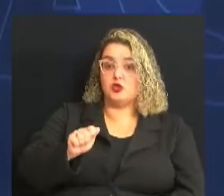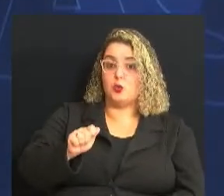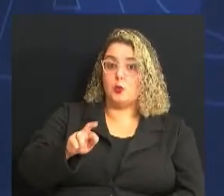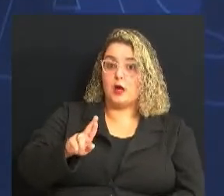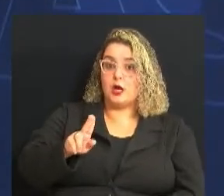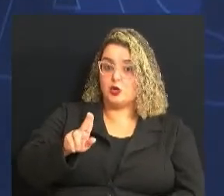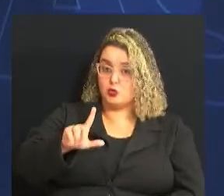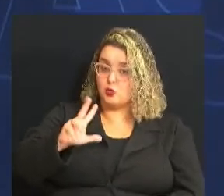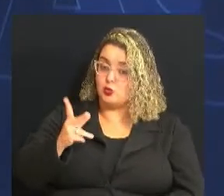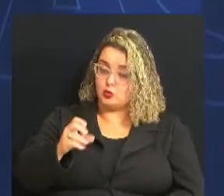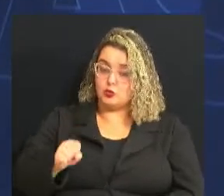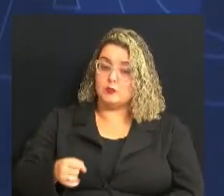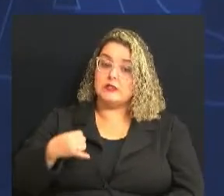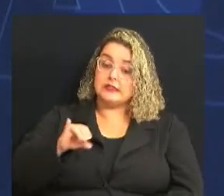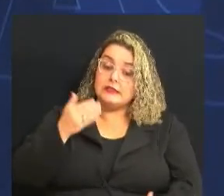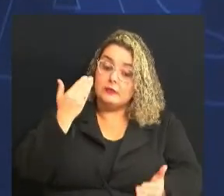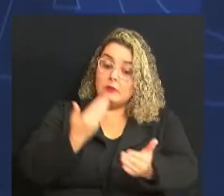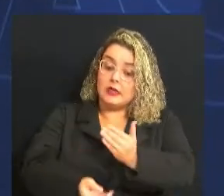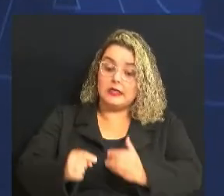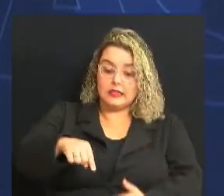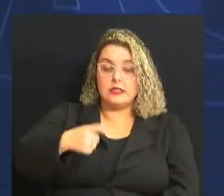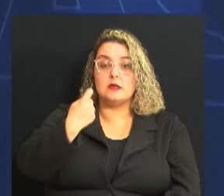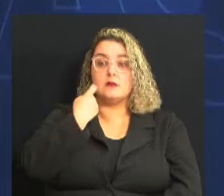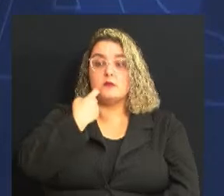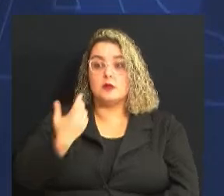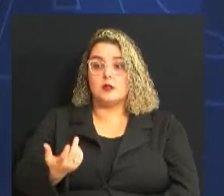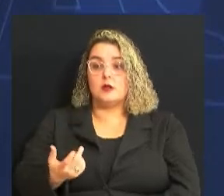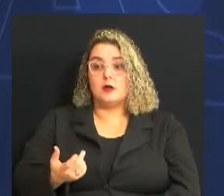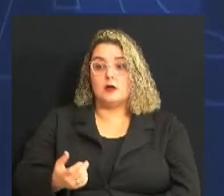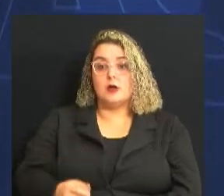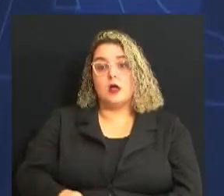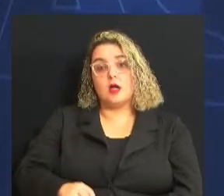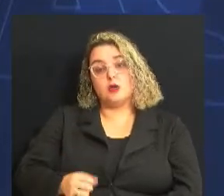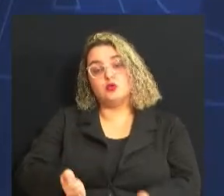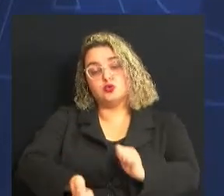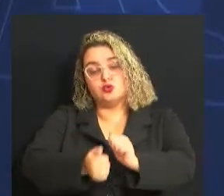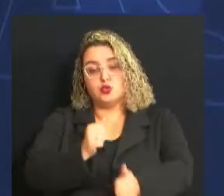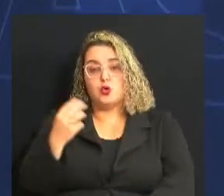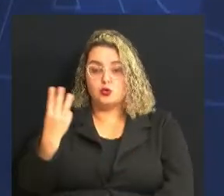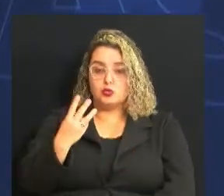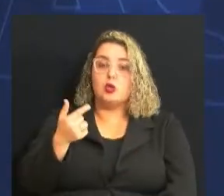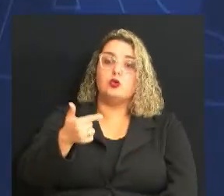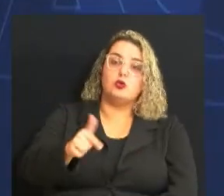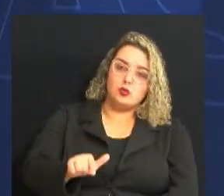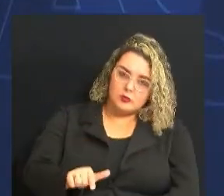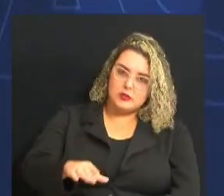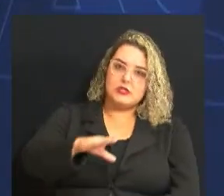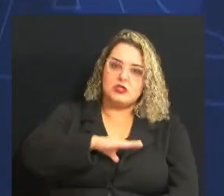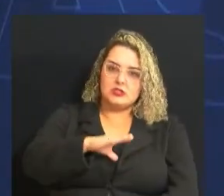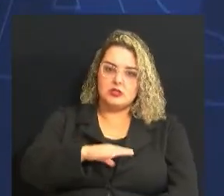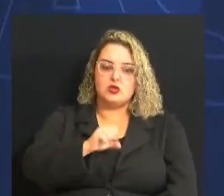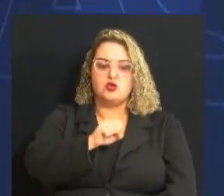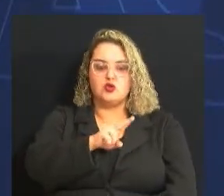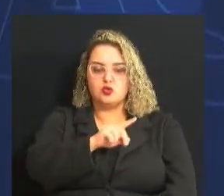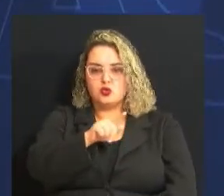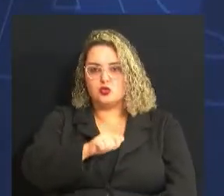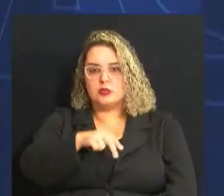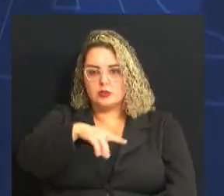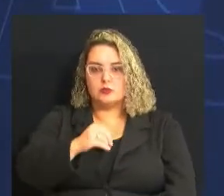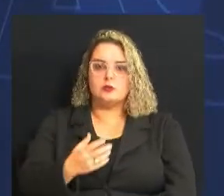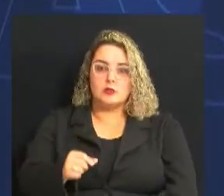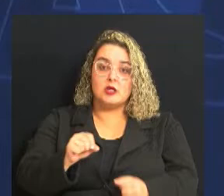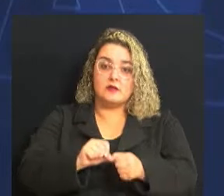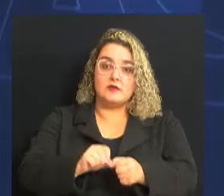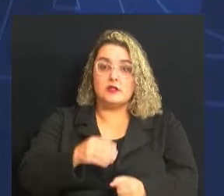Renata perder o jogo desta sexta-feira, aí acontece o jogo 3, novamente na cidade de Suzano, porque eles fizeram a